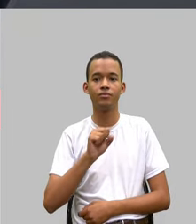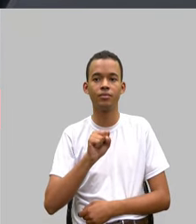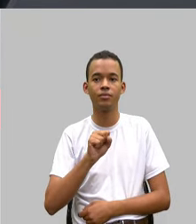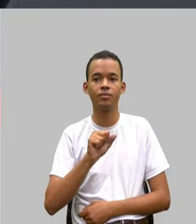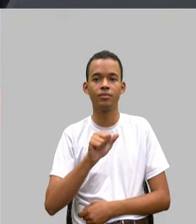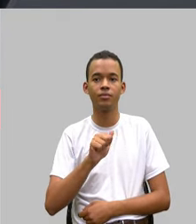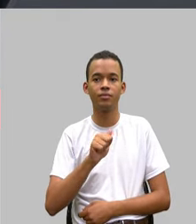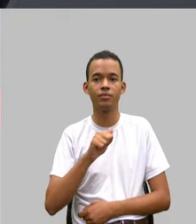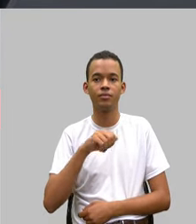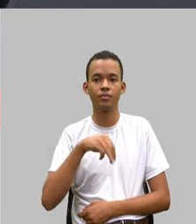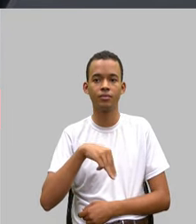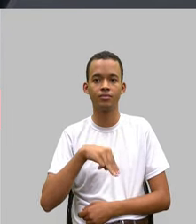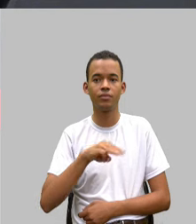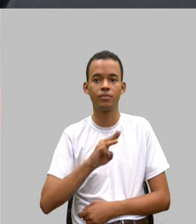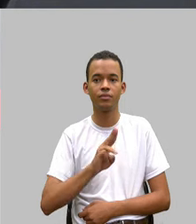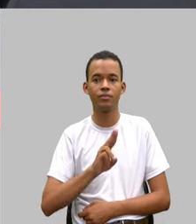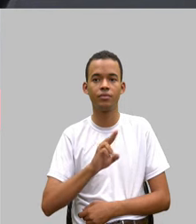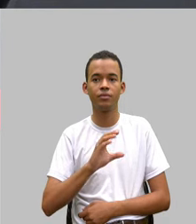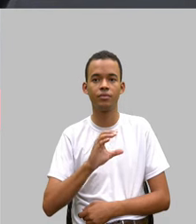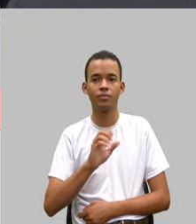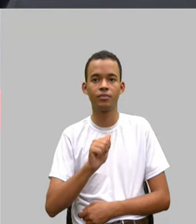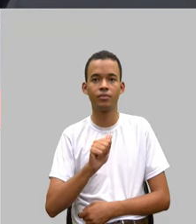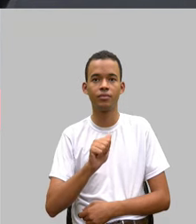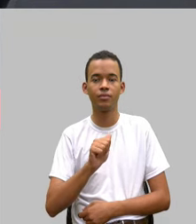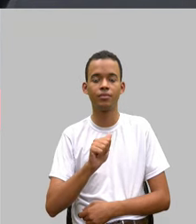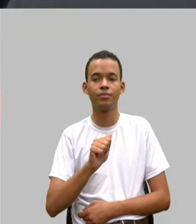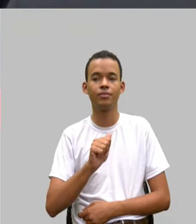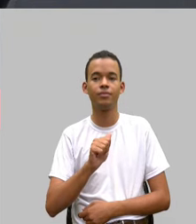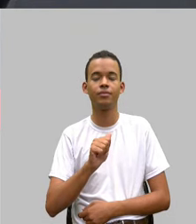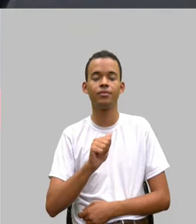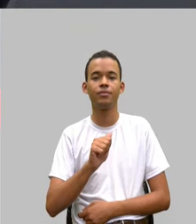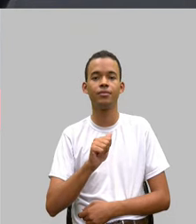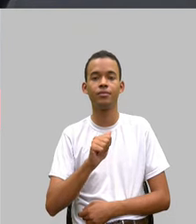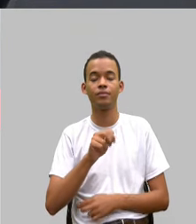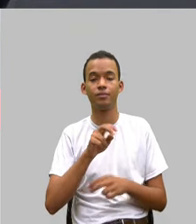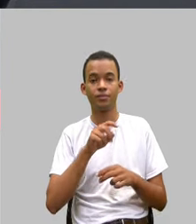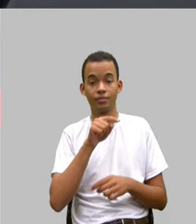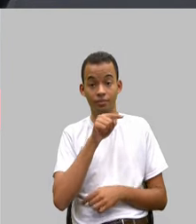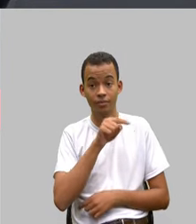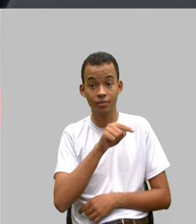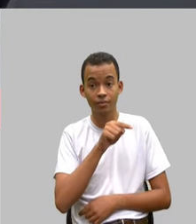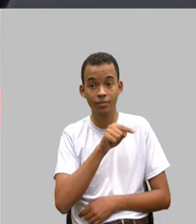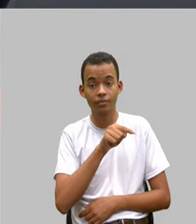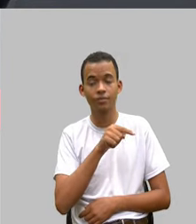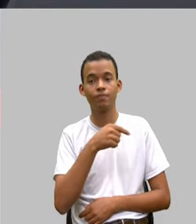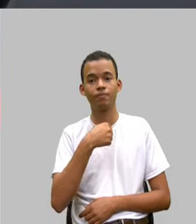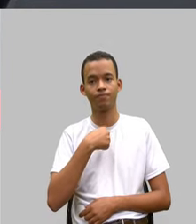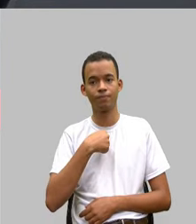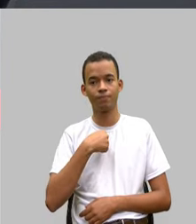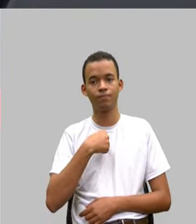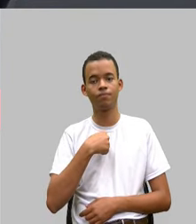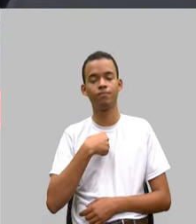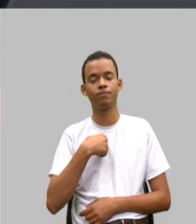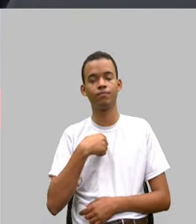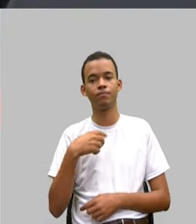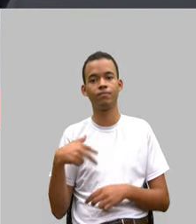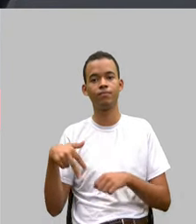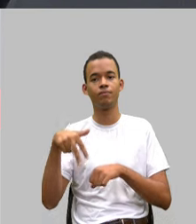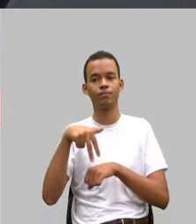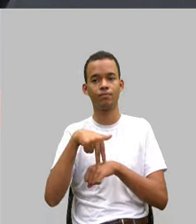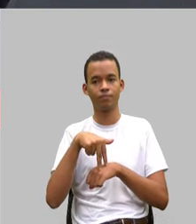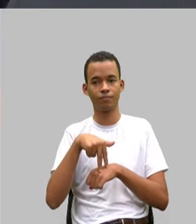é é por causa dele que eu tô aqui então eh eu sou mãe do